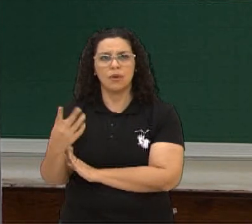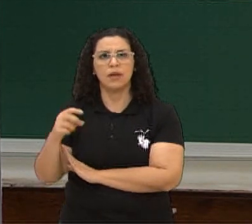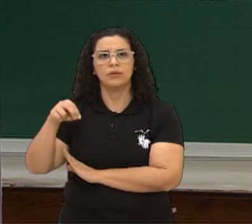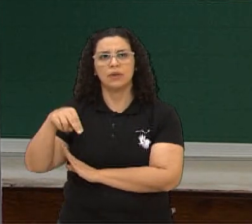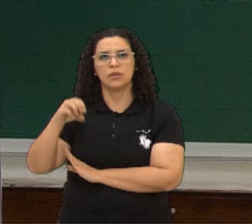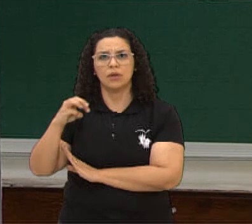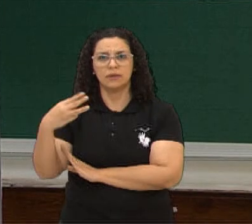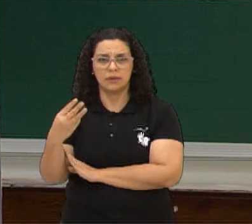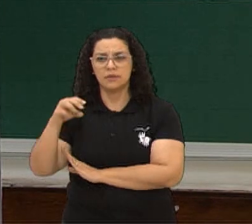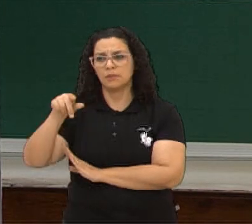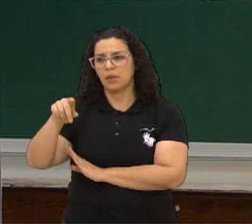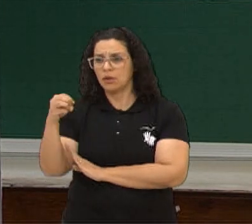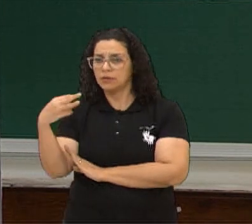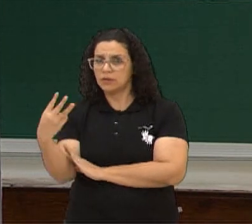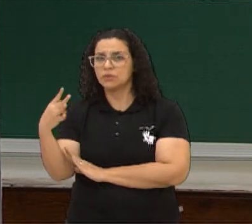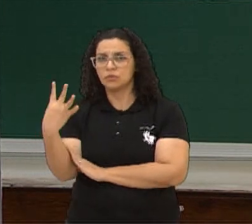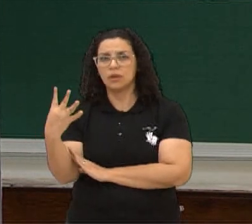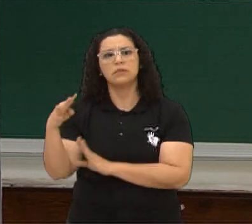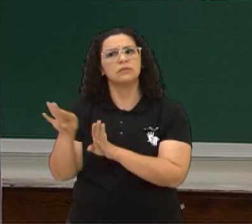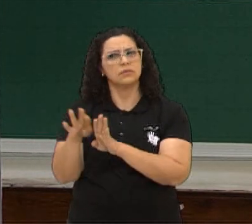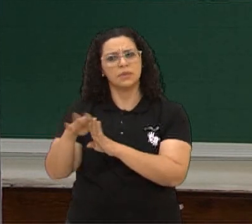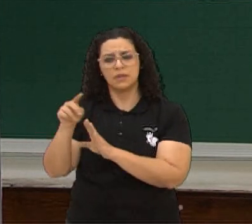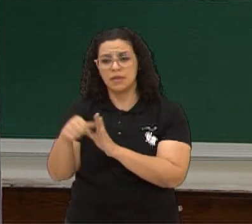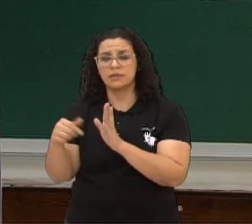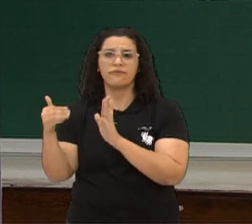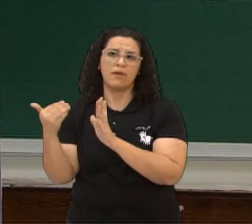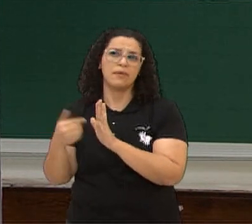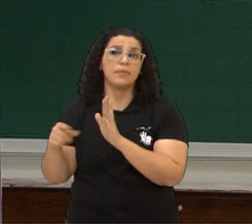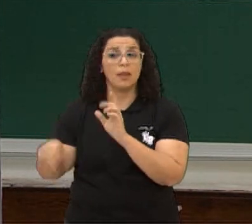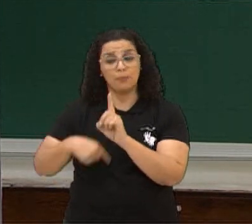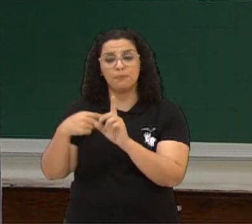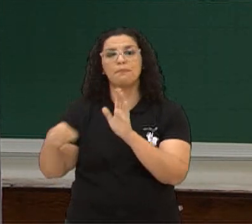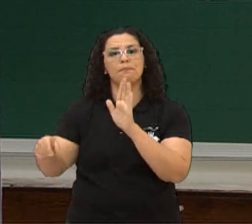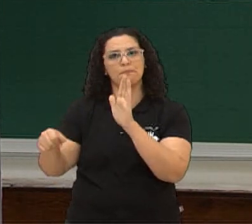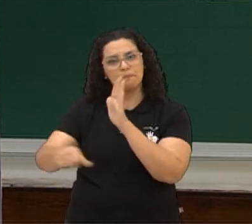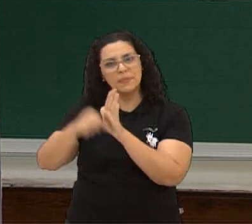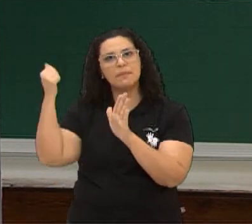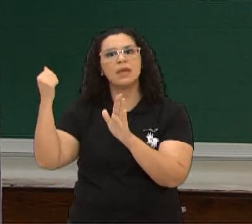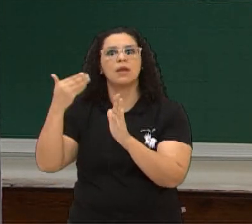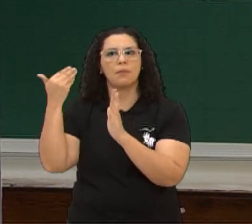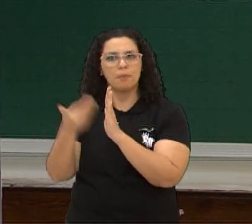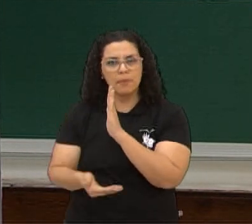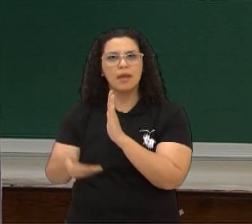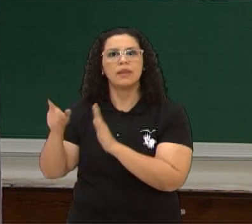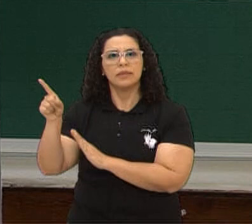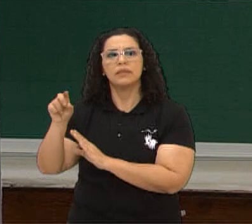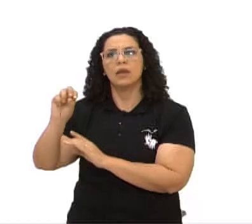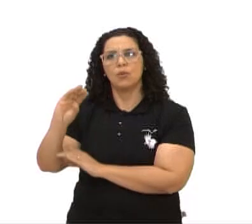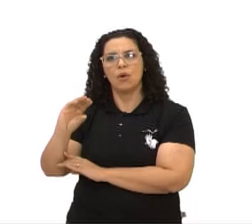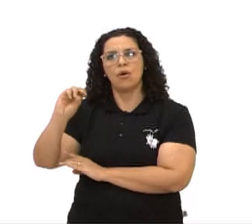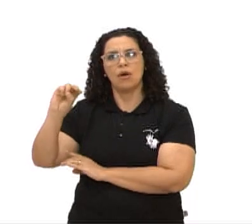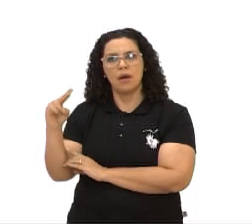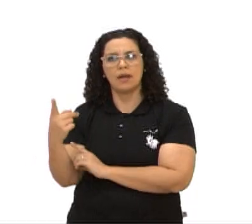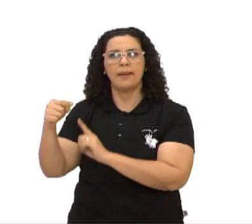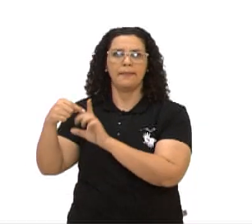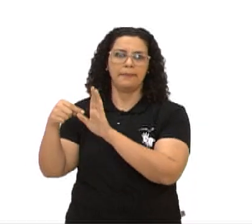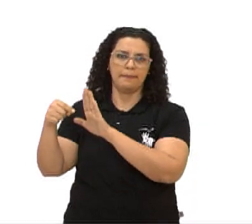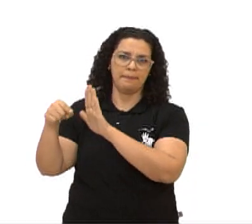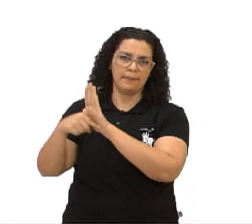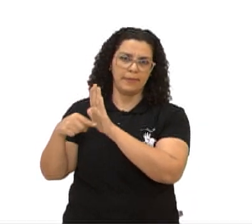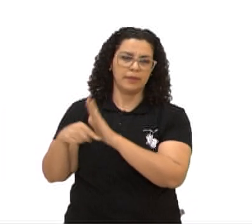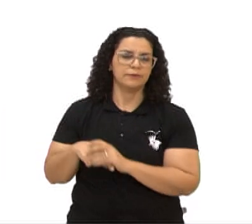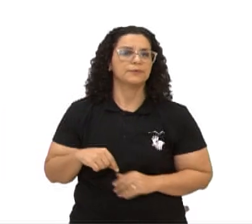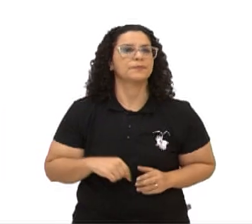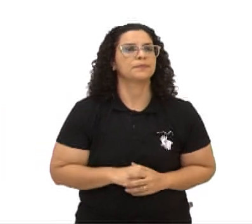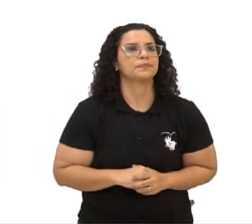o NO3, o PO34. Então, nesse caso, se os íons são esses aqui, a tendência maior é do